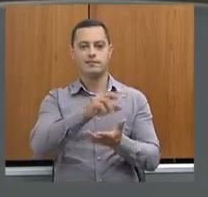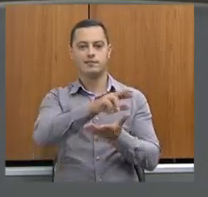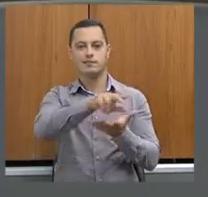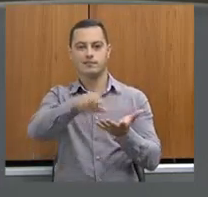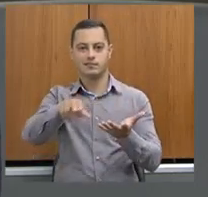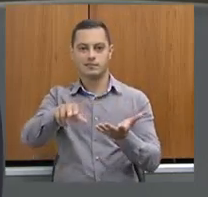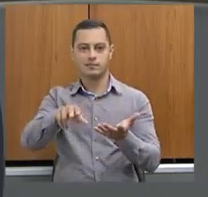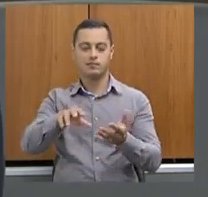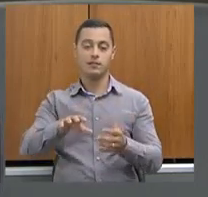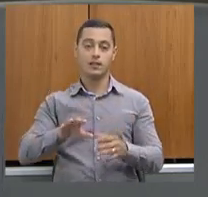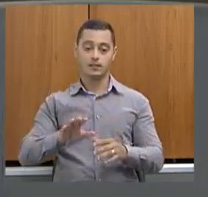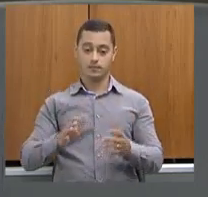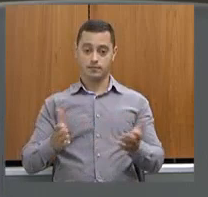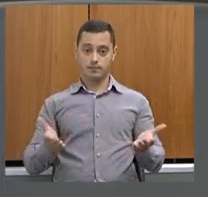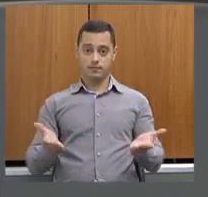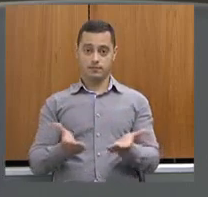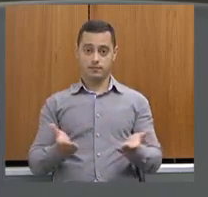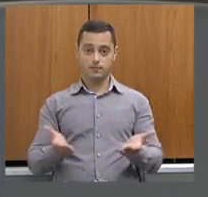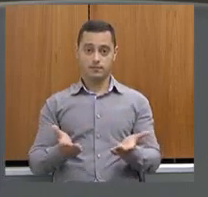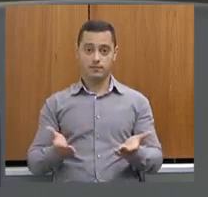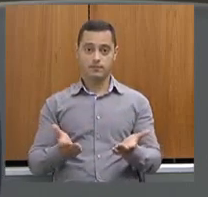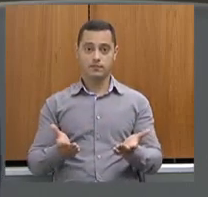estamos indo